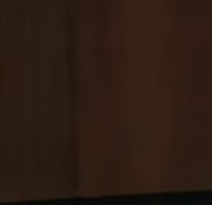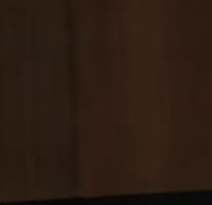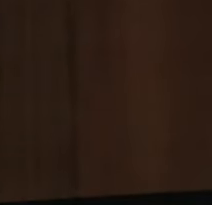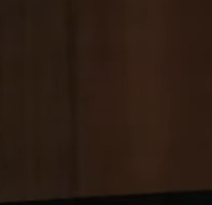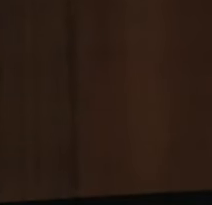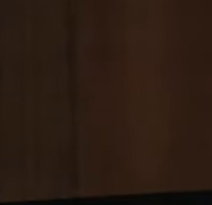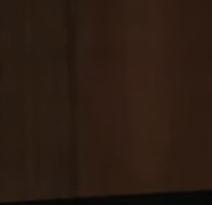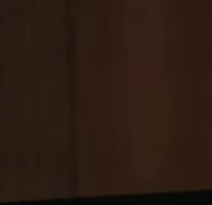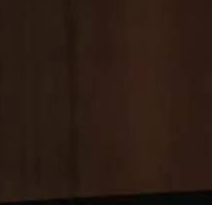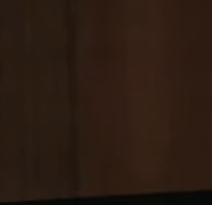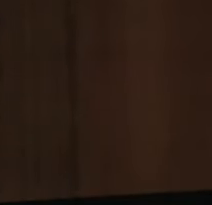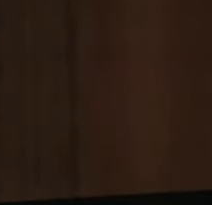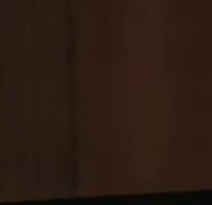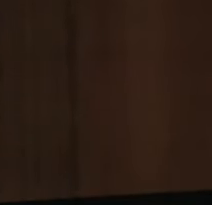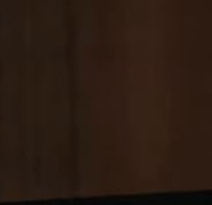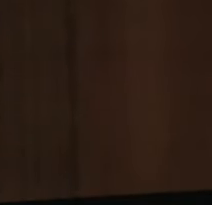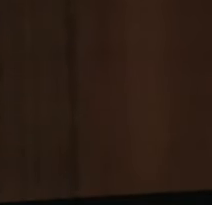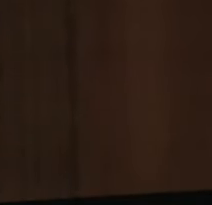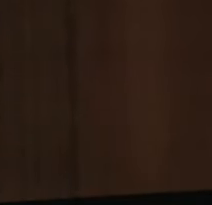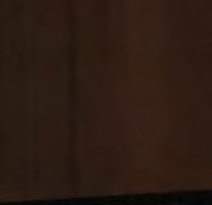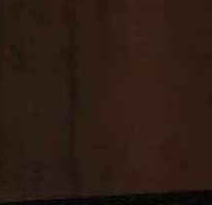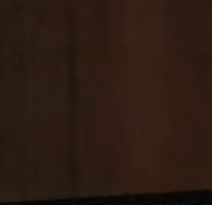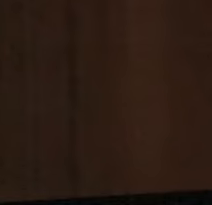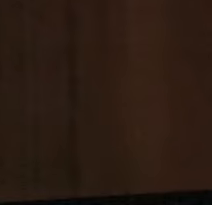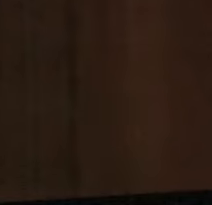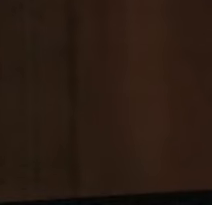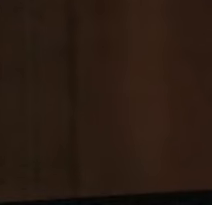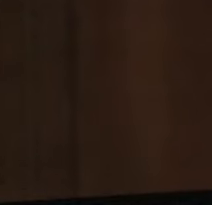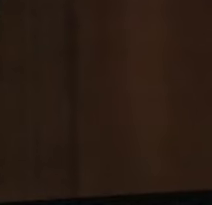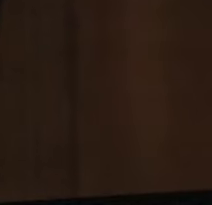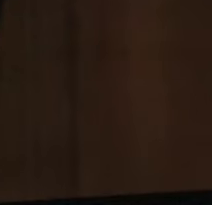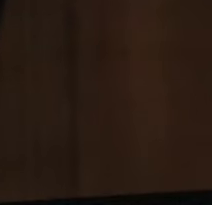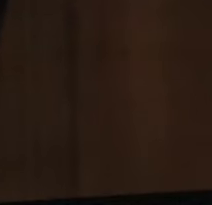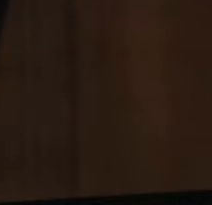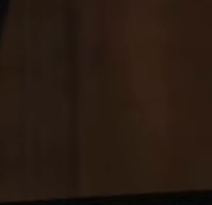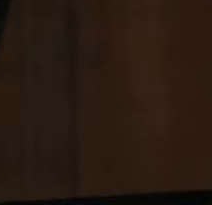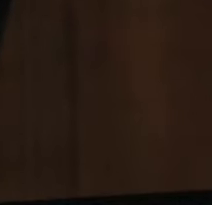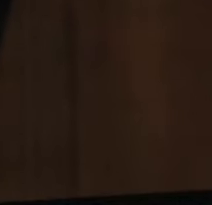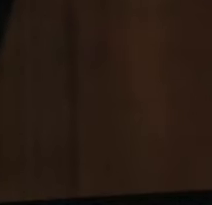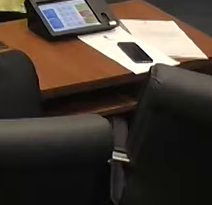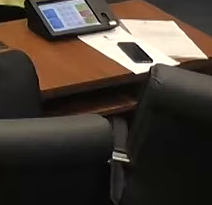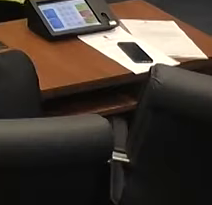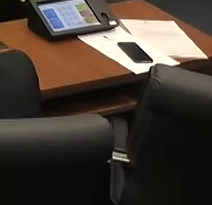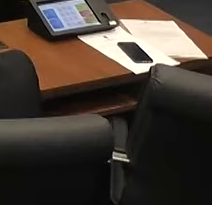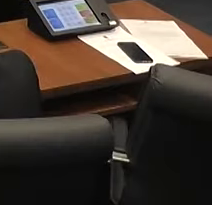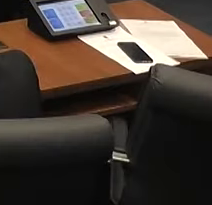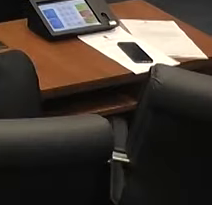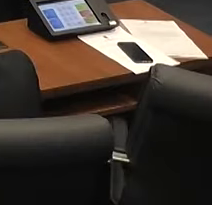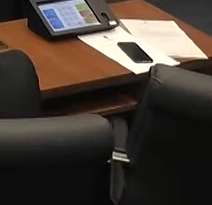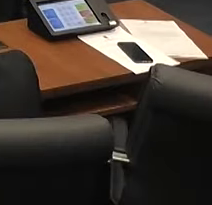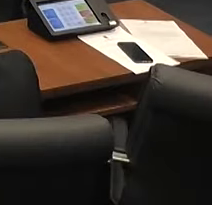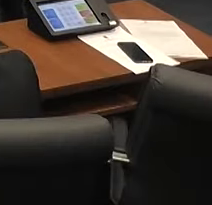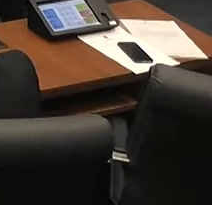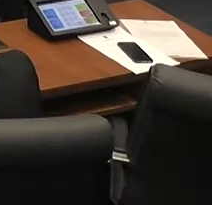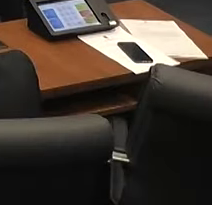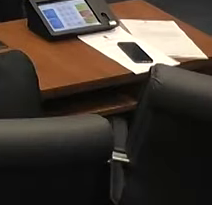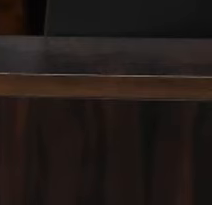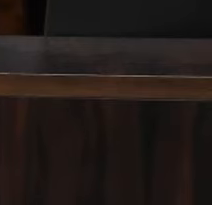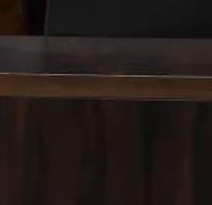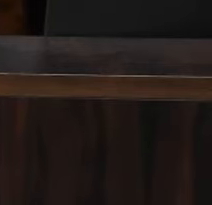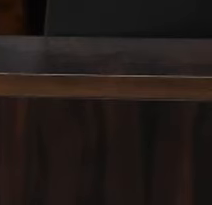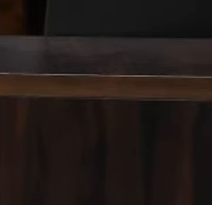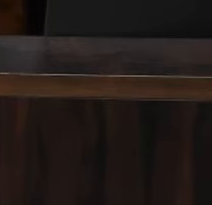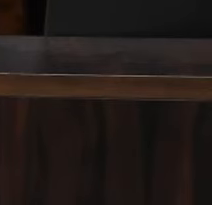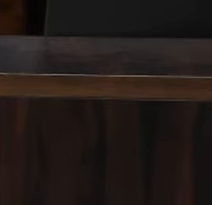estaduais. Artigo 8º. Esta lei complementar entrará em vigor na data de sua publicação. Senhora Muito obrigada pela